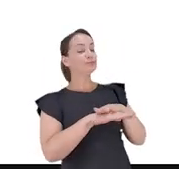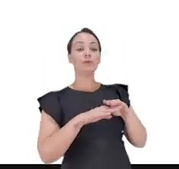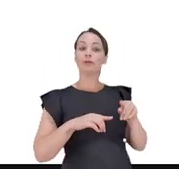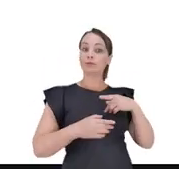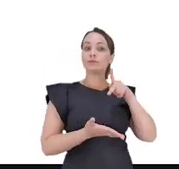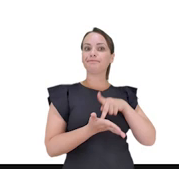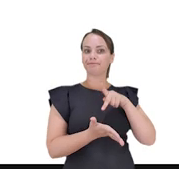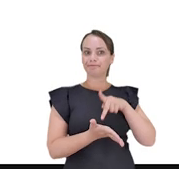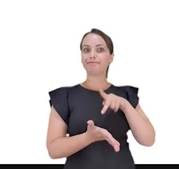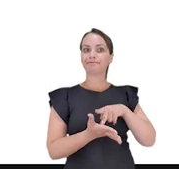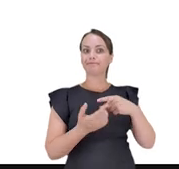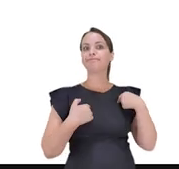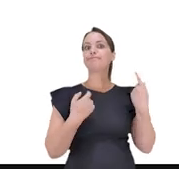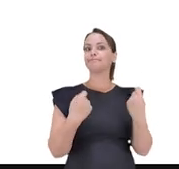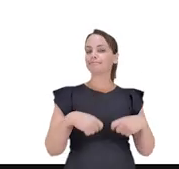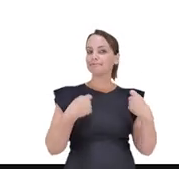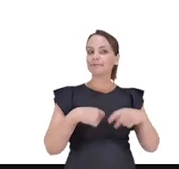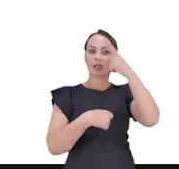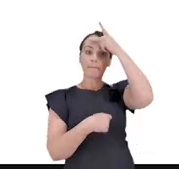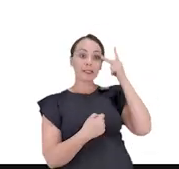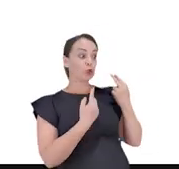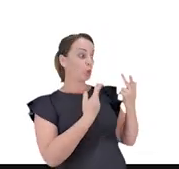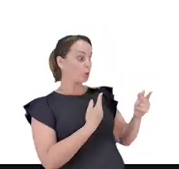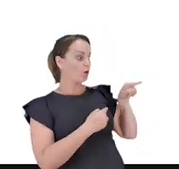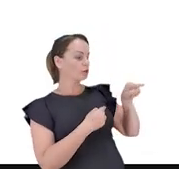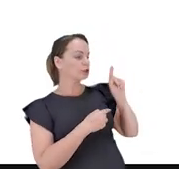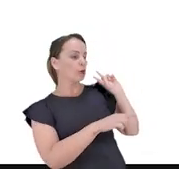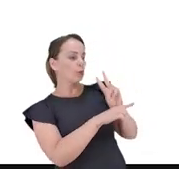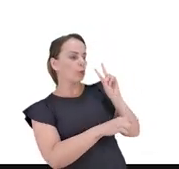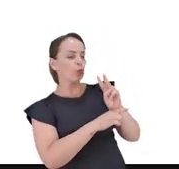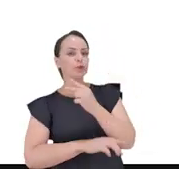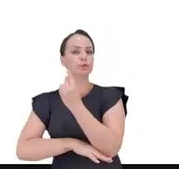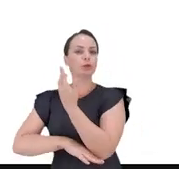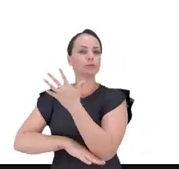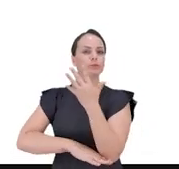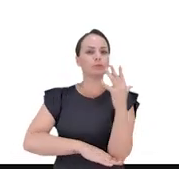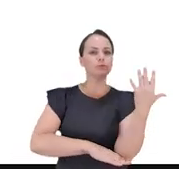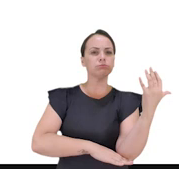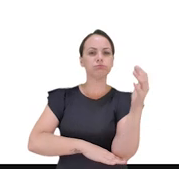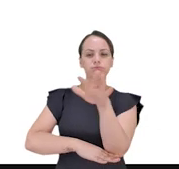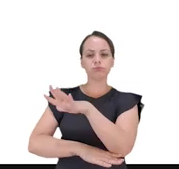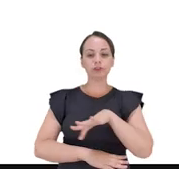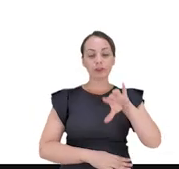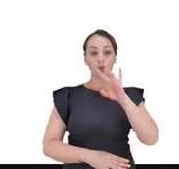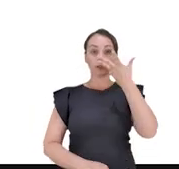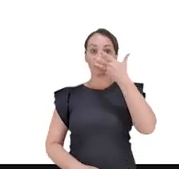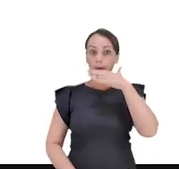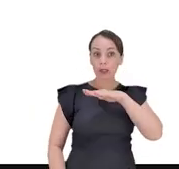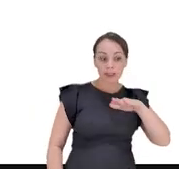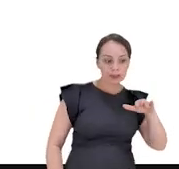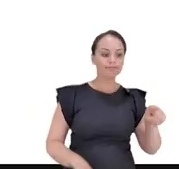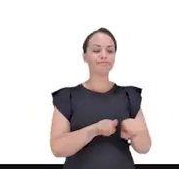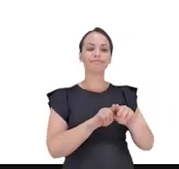da realidade. E a gente precisa de pessoas como você cuidando do meio ambiente, porque não só as crianças, mas os adultos também têm